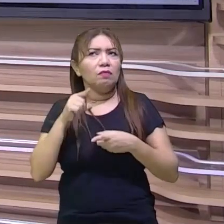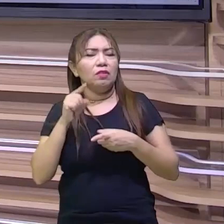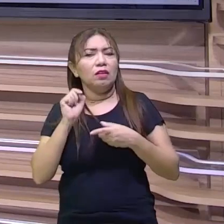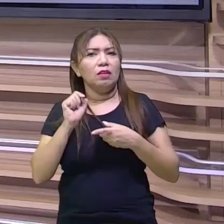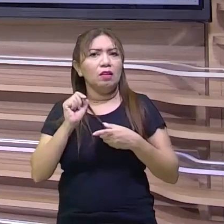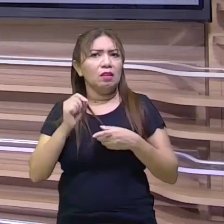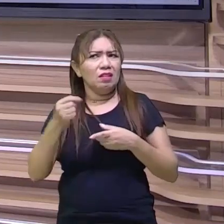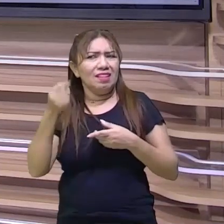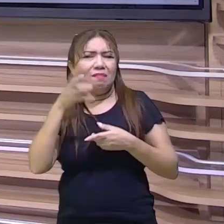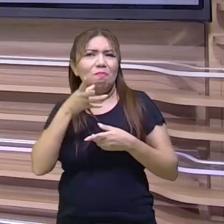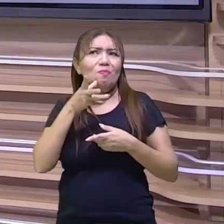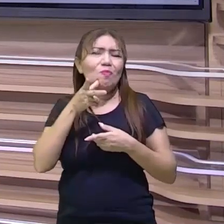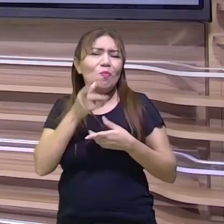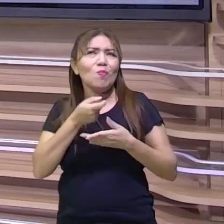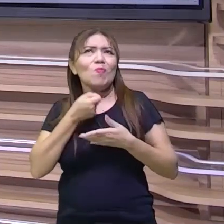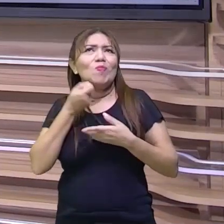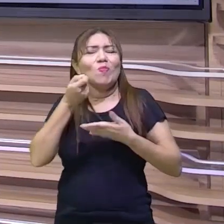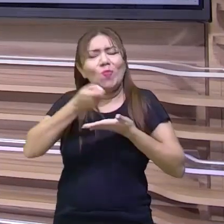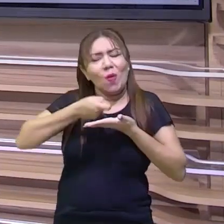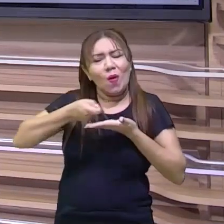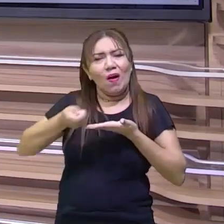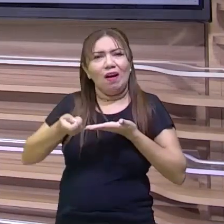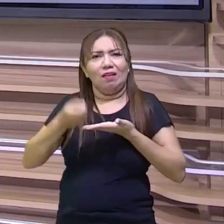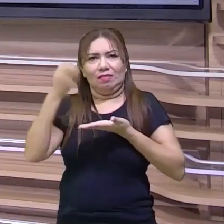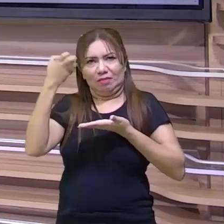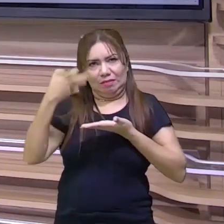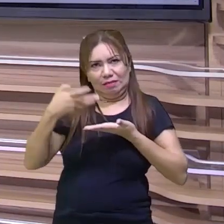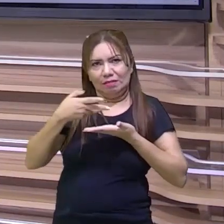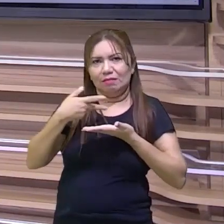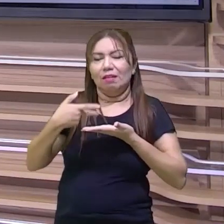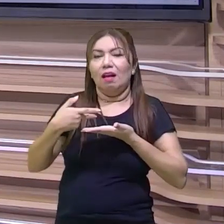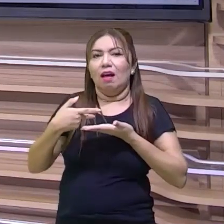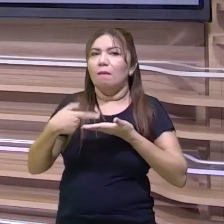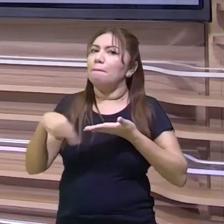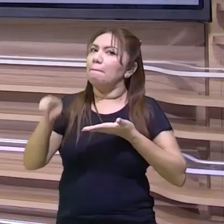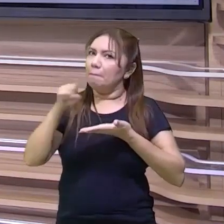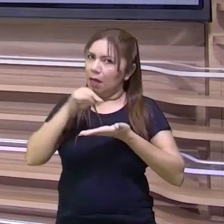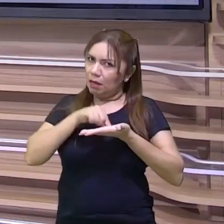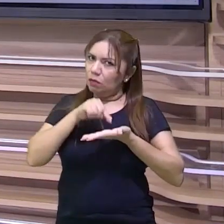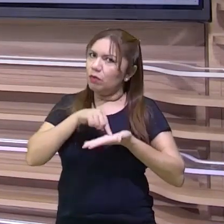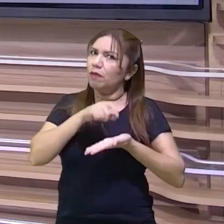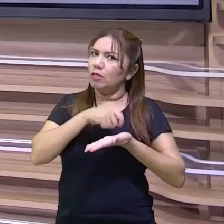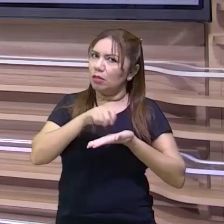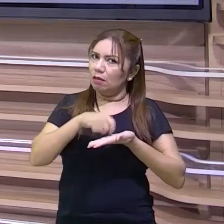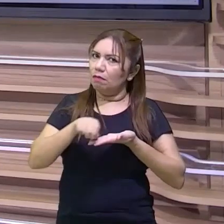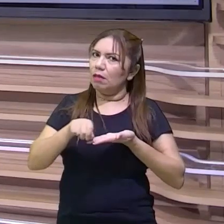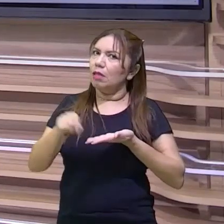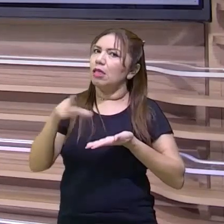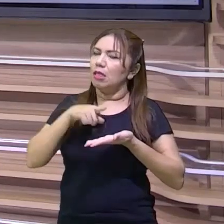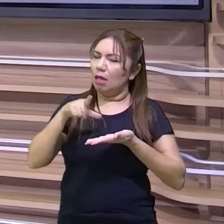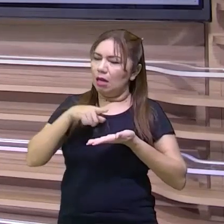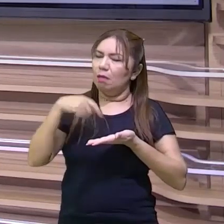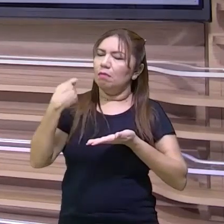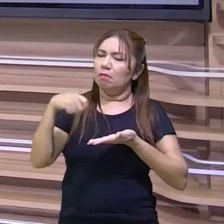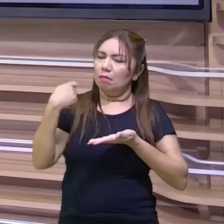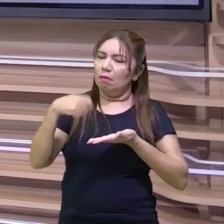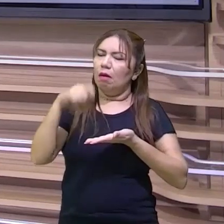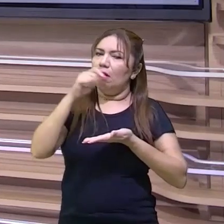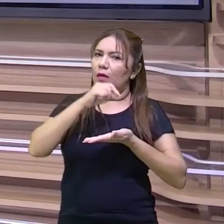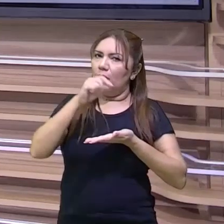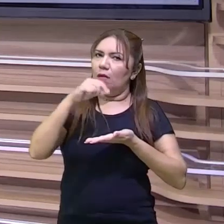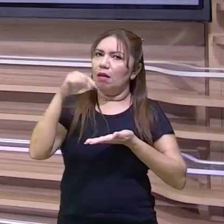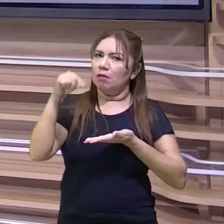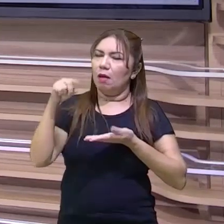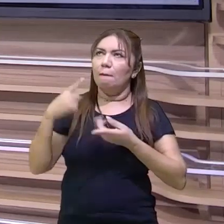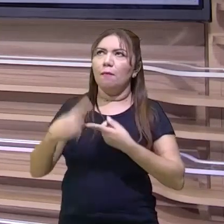sílaba. Agora, na escrita, é por meio da acentuação. E quando ela não é acentuada, a gente percebe porque a gente,